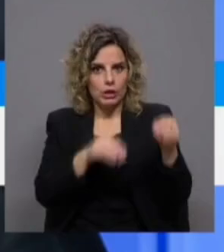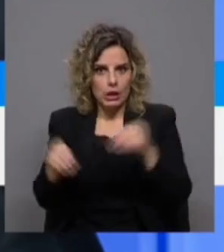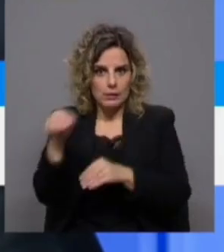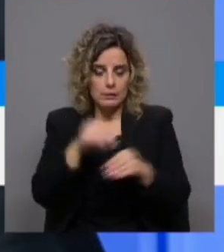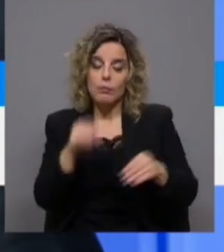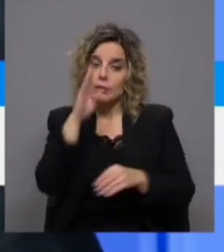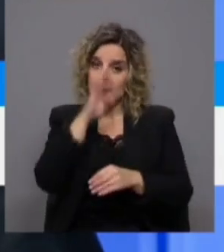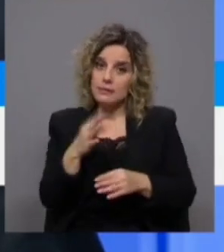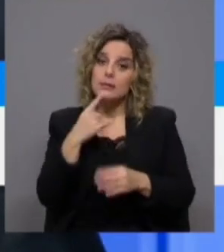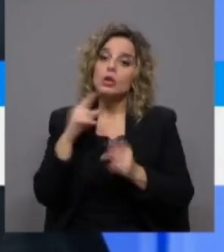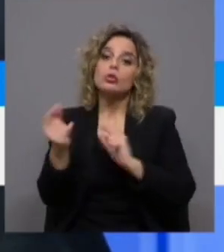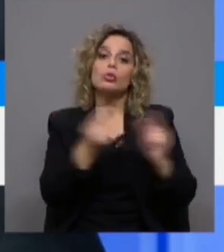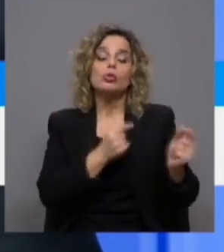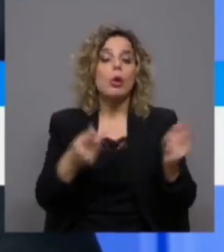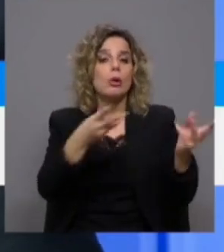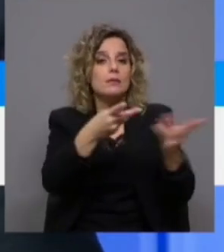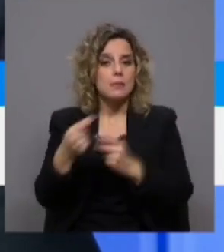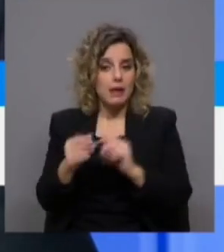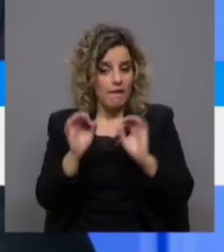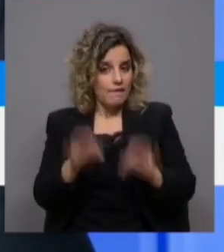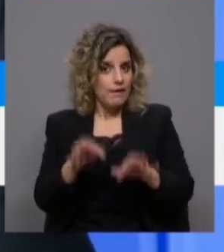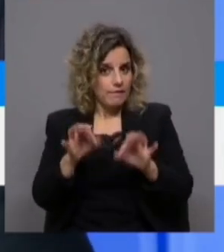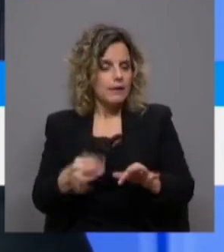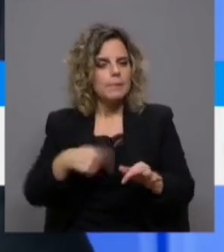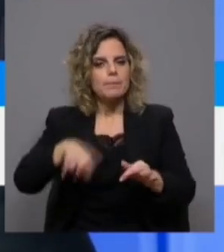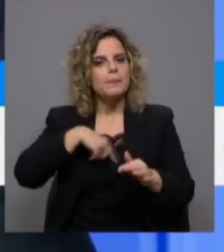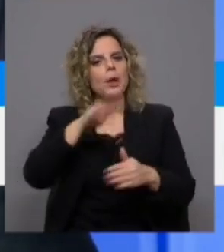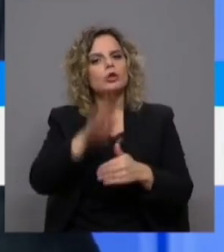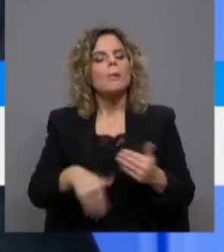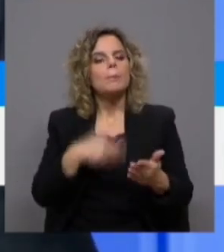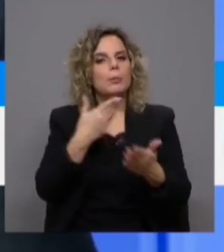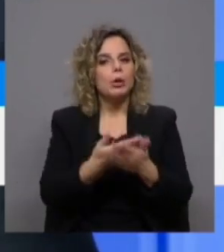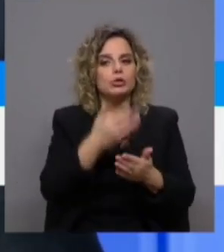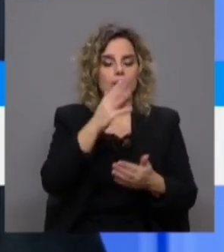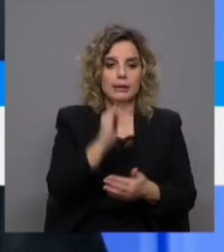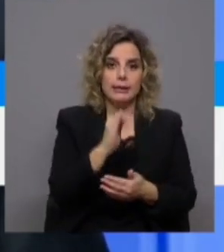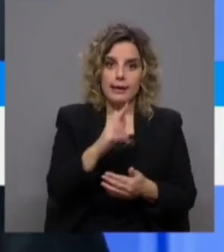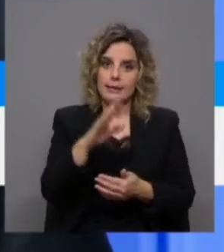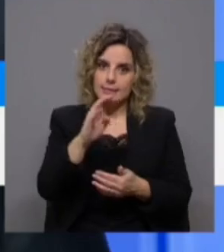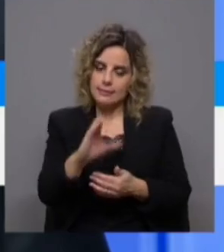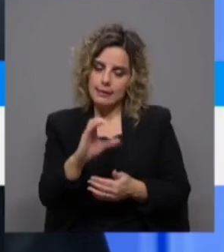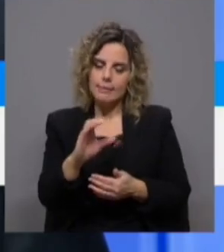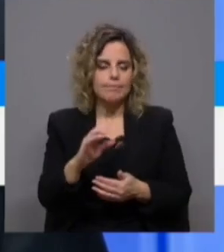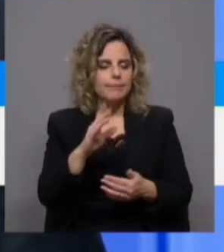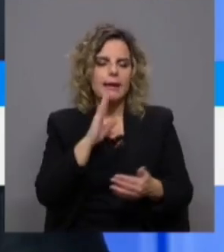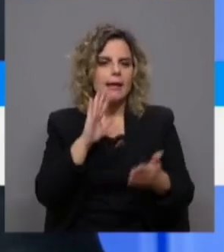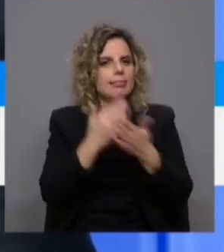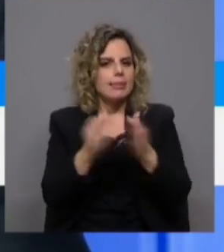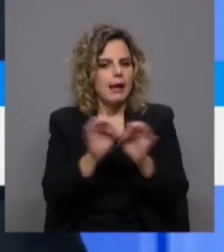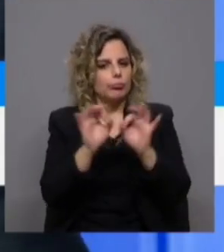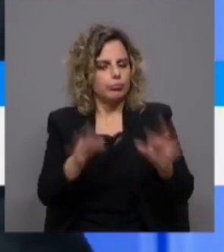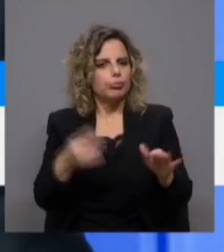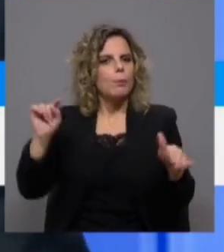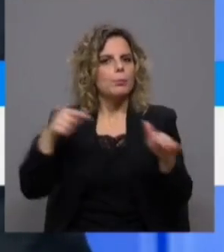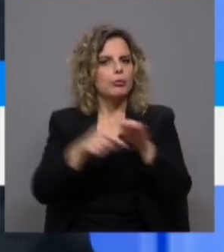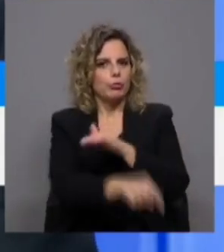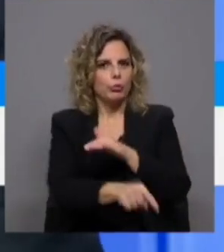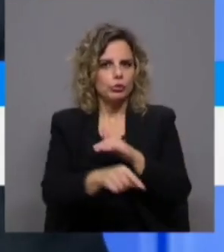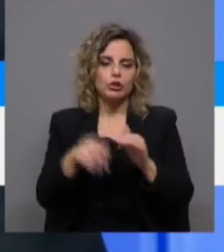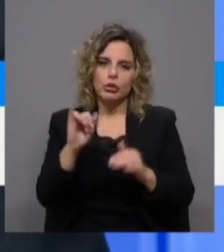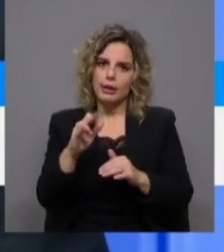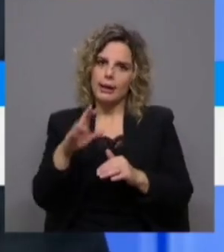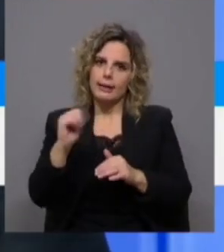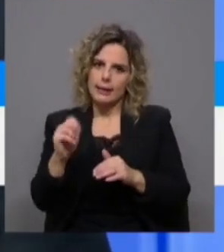tivéssemos chegado ao fim da pressão orçamental as nossas propostas desagravamento do IFCE trem sweep tantas ou tão Profundas como as